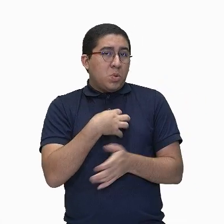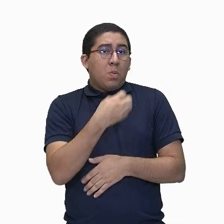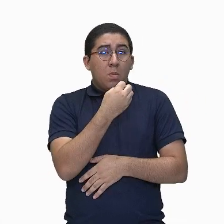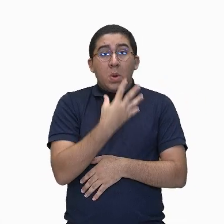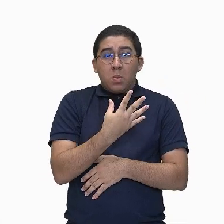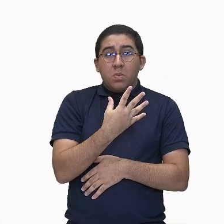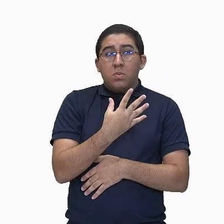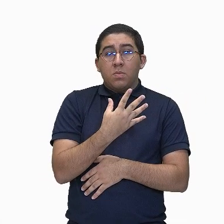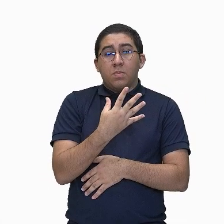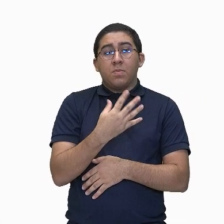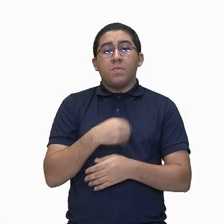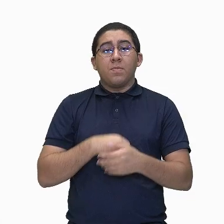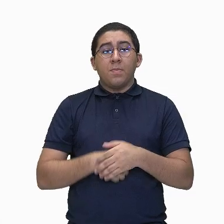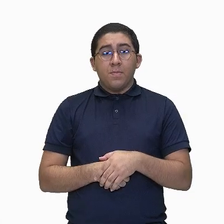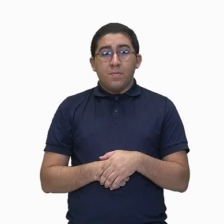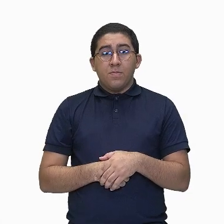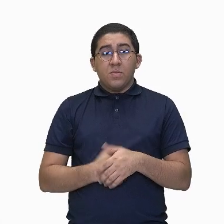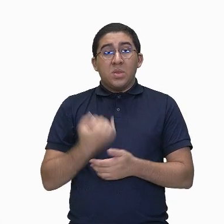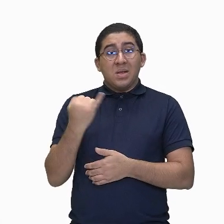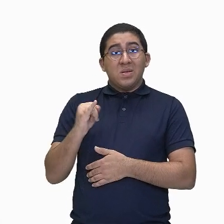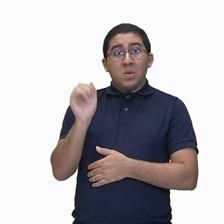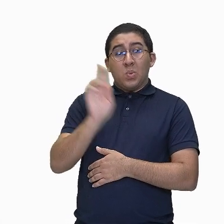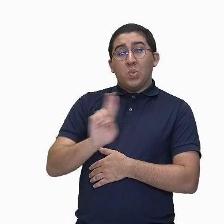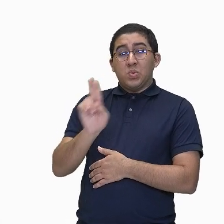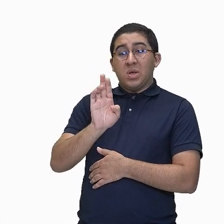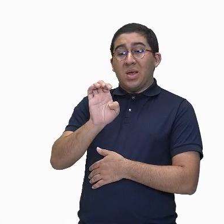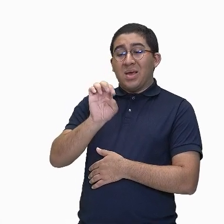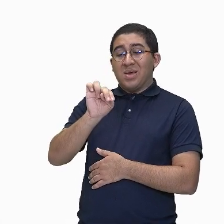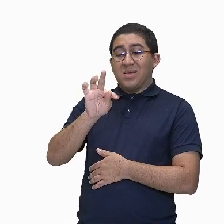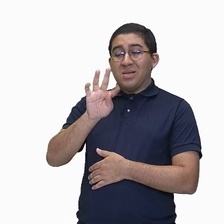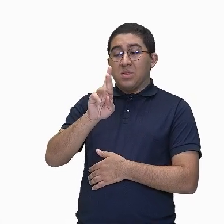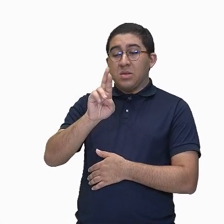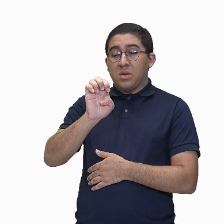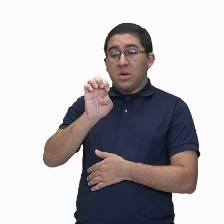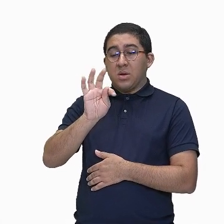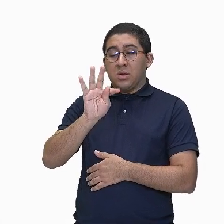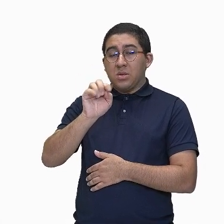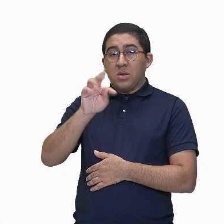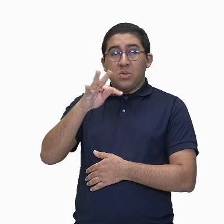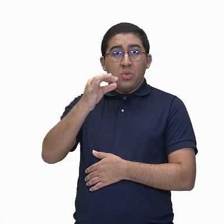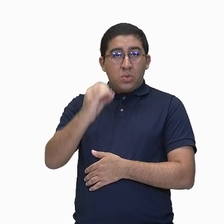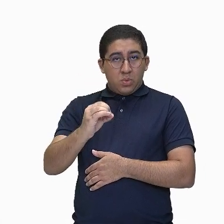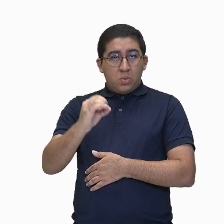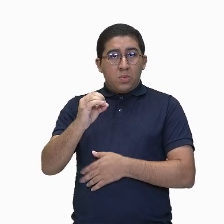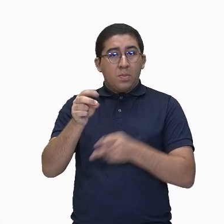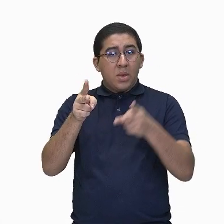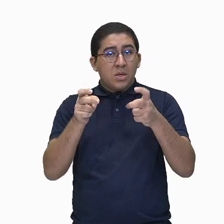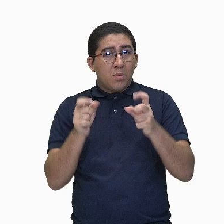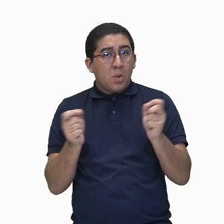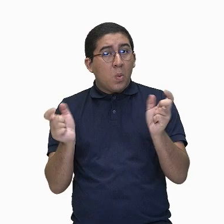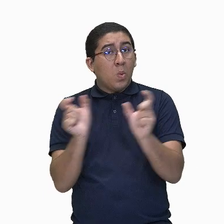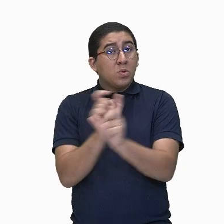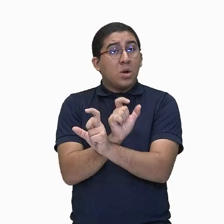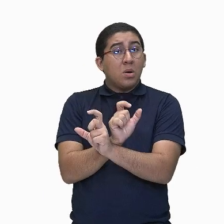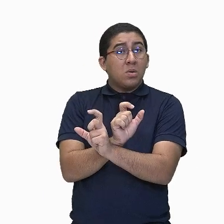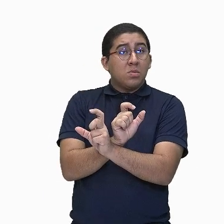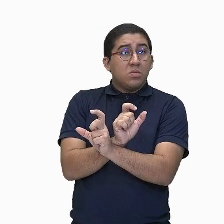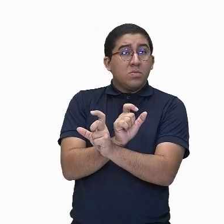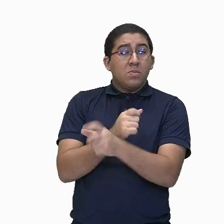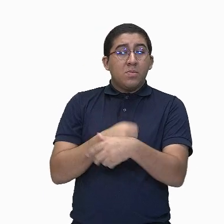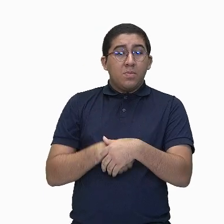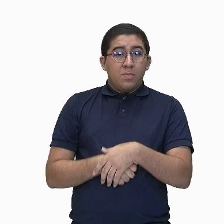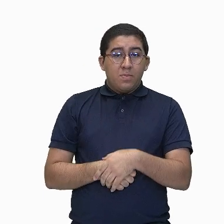é? Quando se usa o entretanto, está chovendo, você observa o sentido contrário que está acontecendo aí,